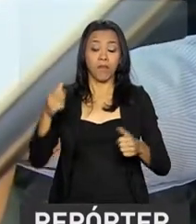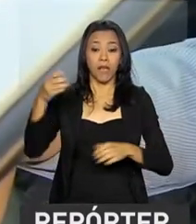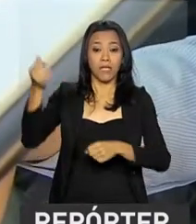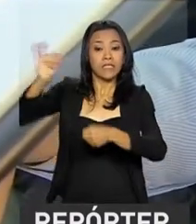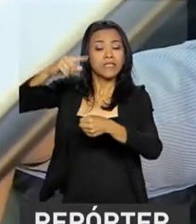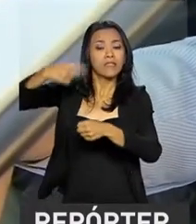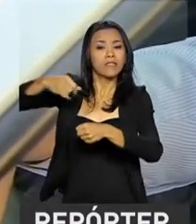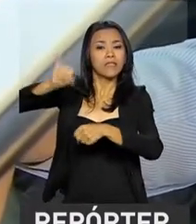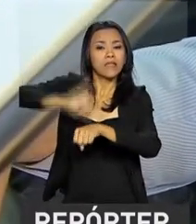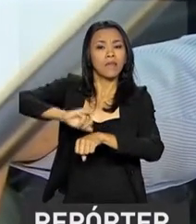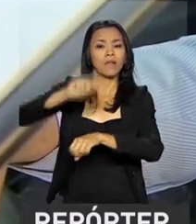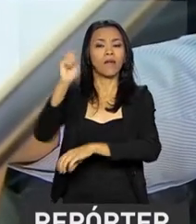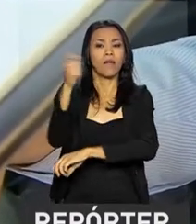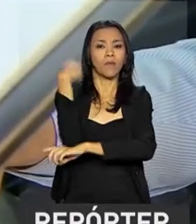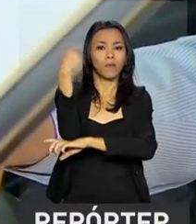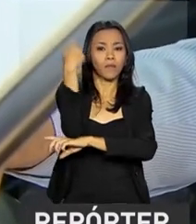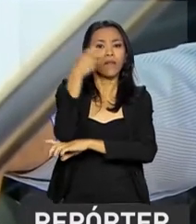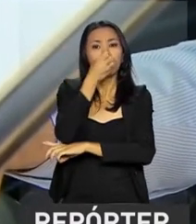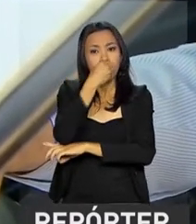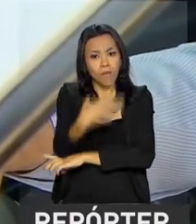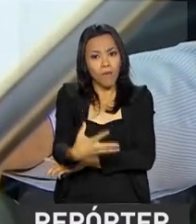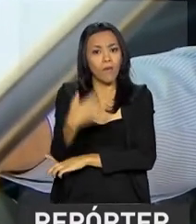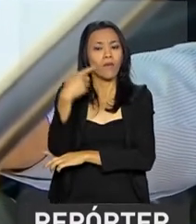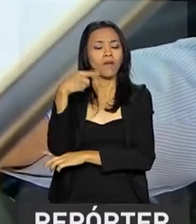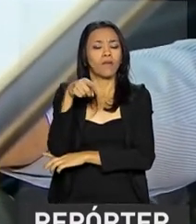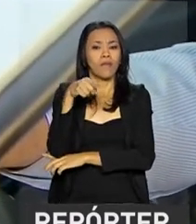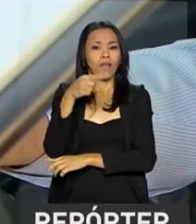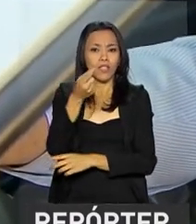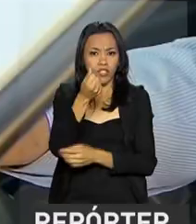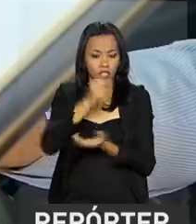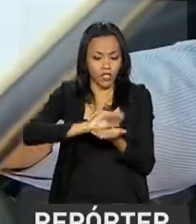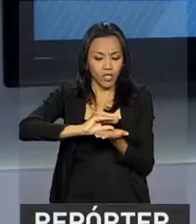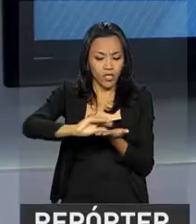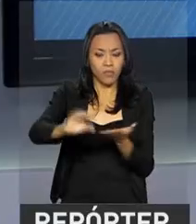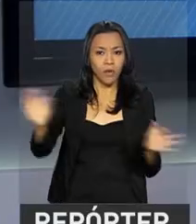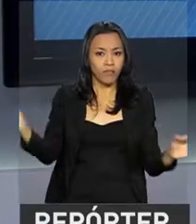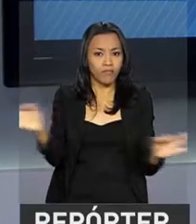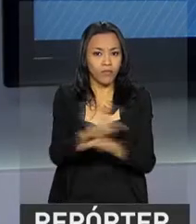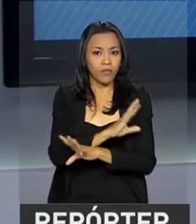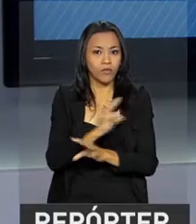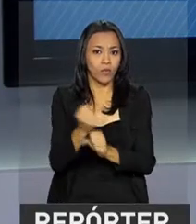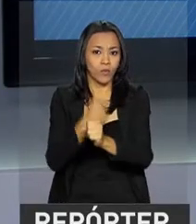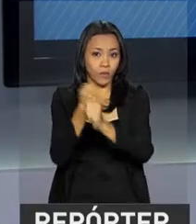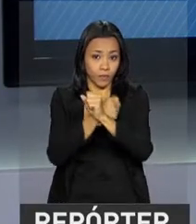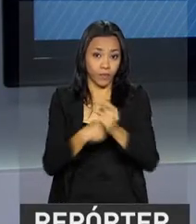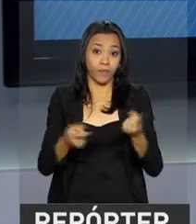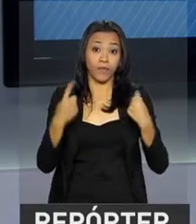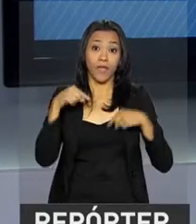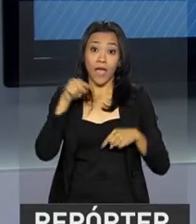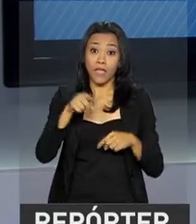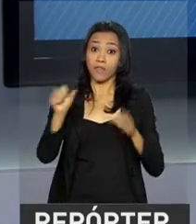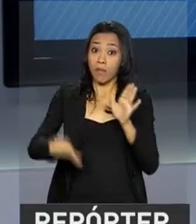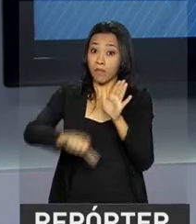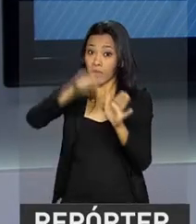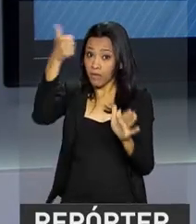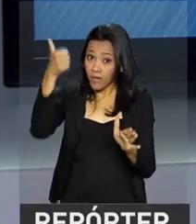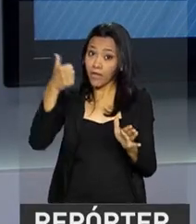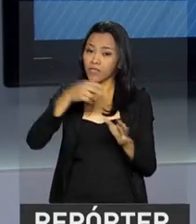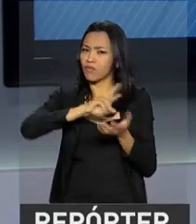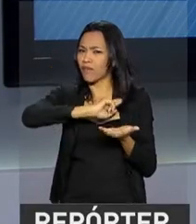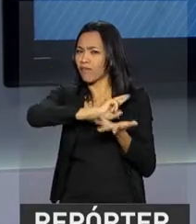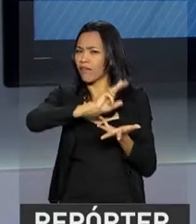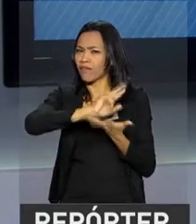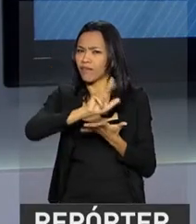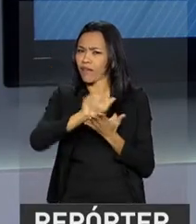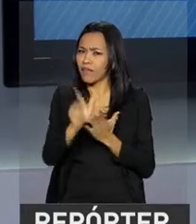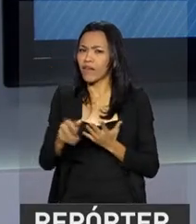boa essa liberação de dinheiro para o término da obra, né? Essa foi a primeira de uma série de visitas que o